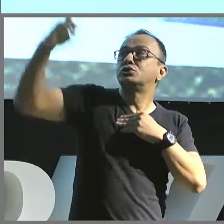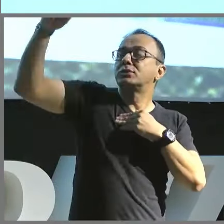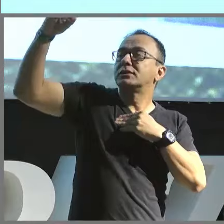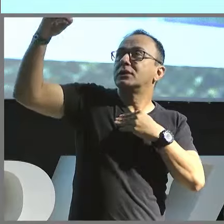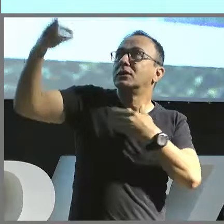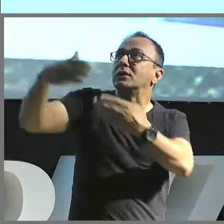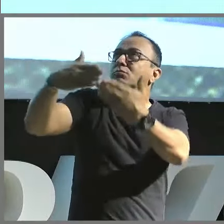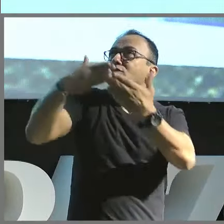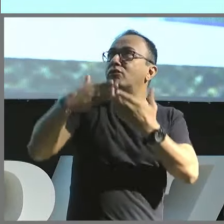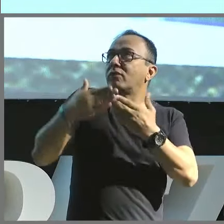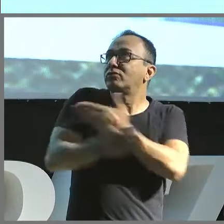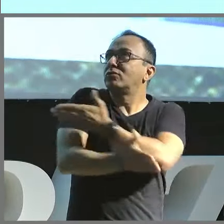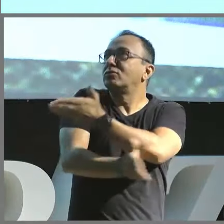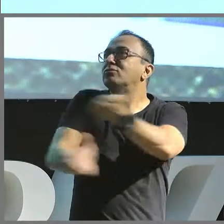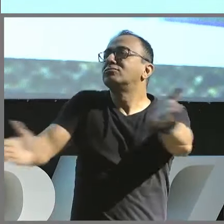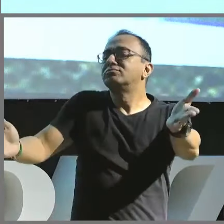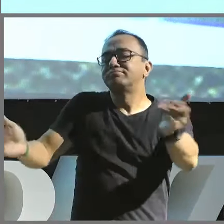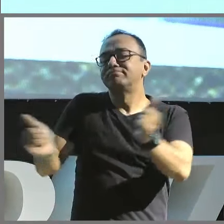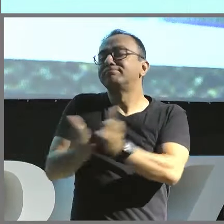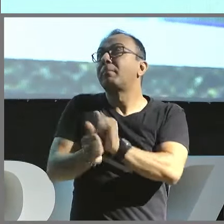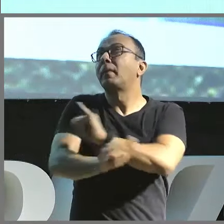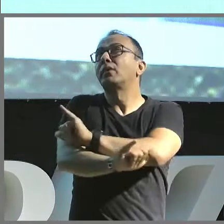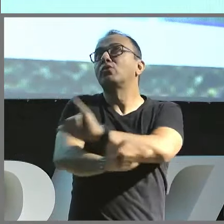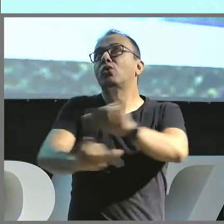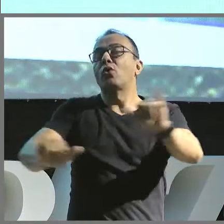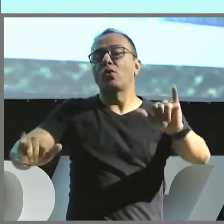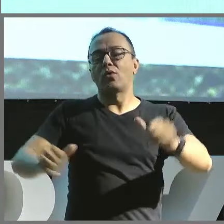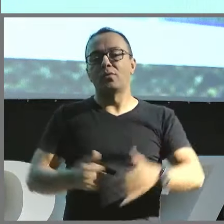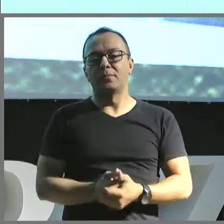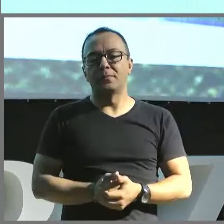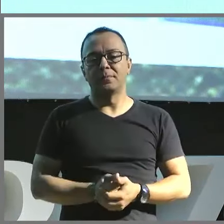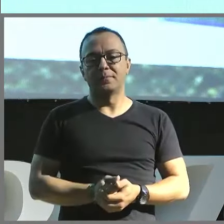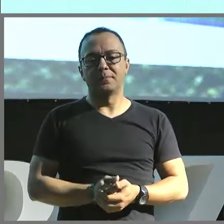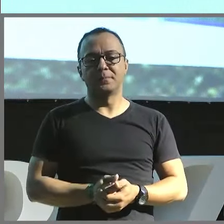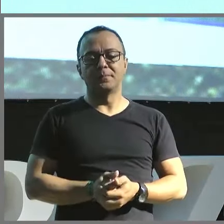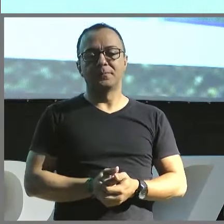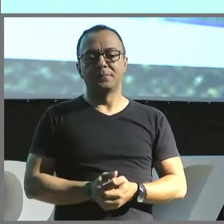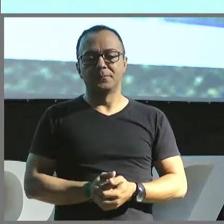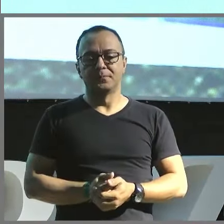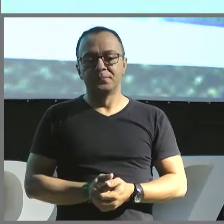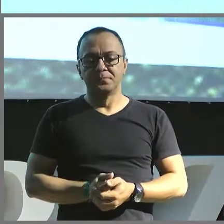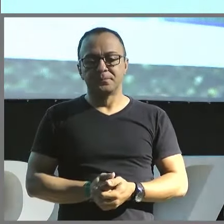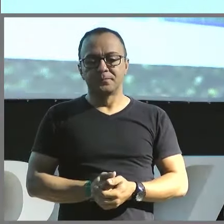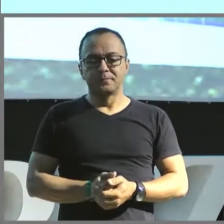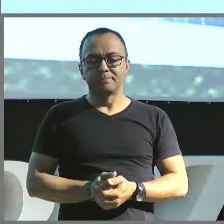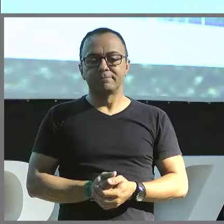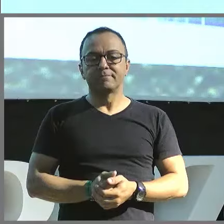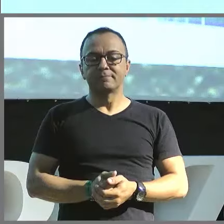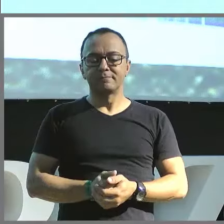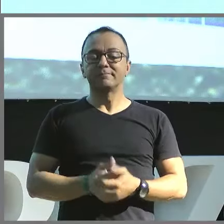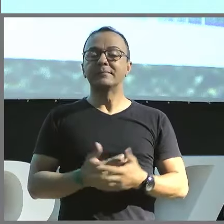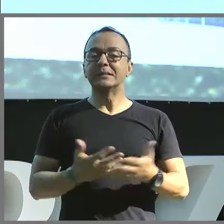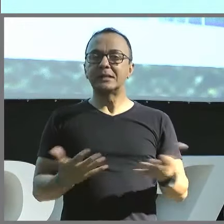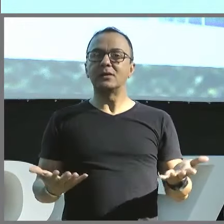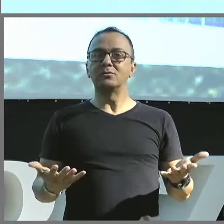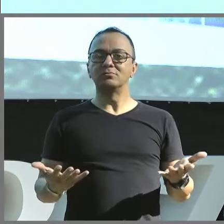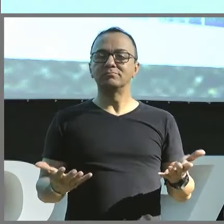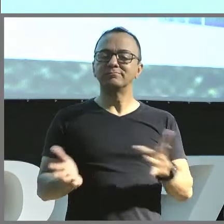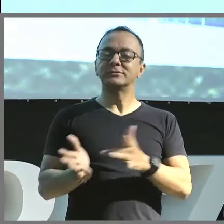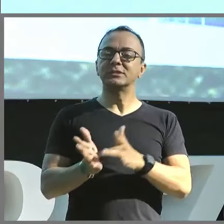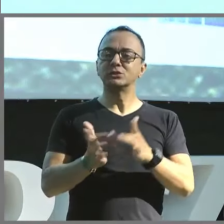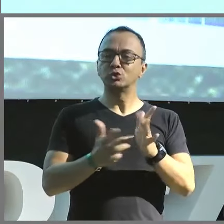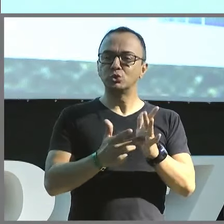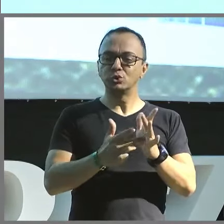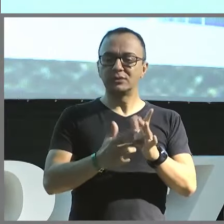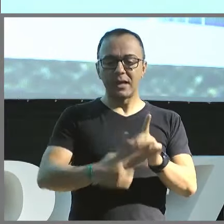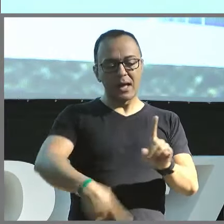de ter sido batido na cabeça, de ser ironizado com o manto de púrpura. Ele se coloca no alto da cruz e diz